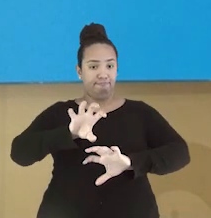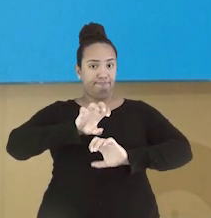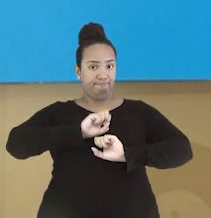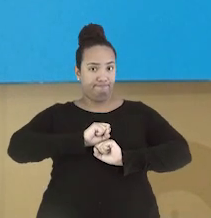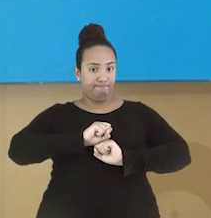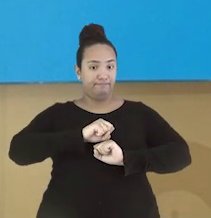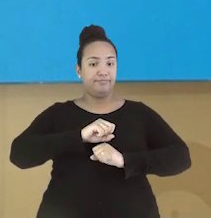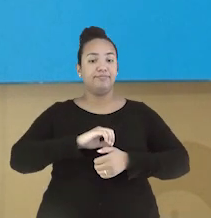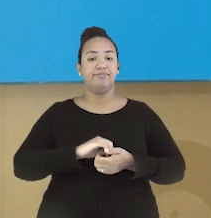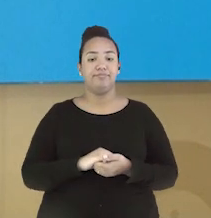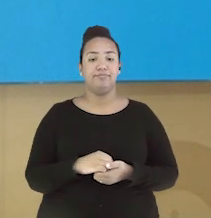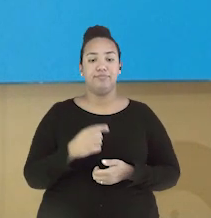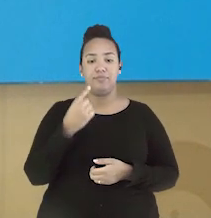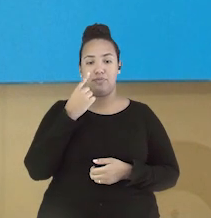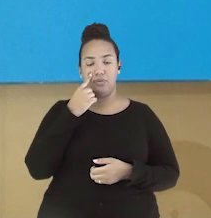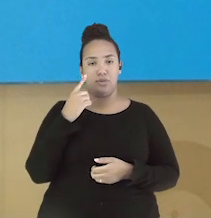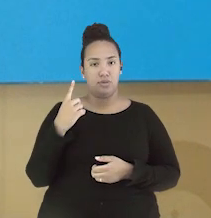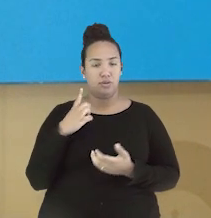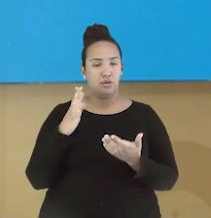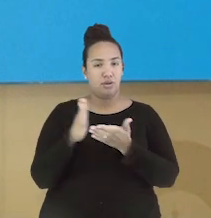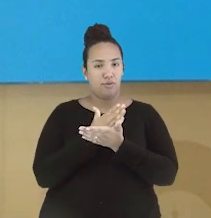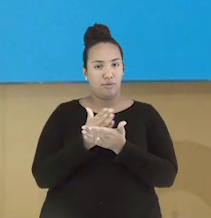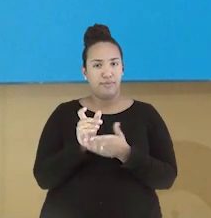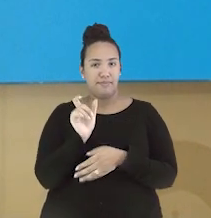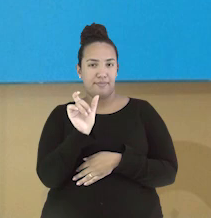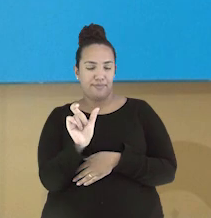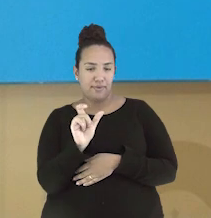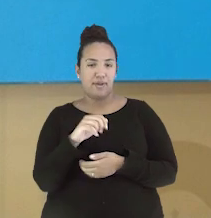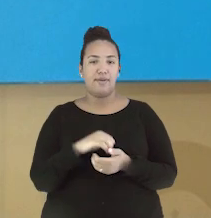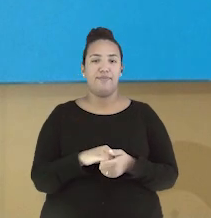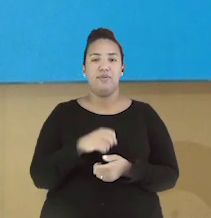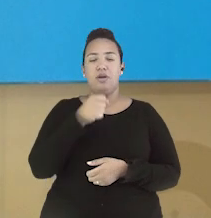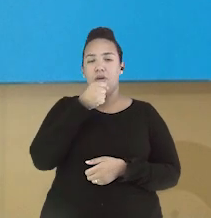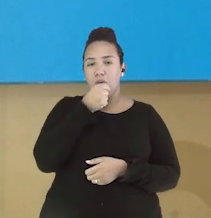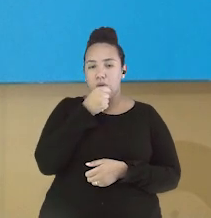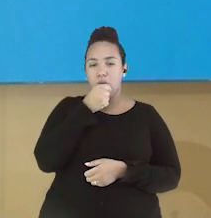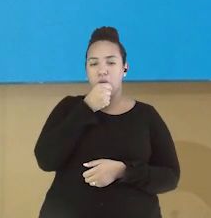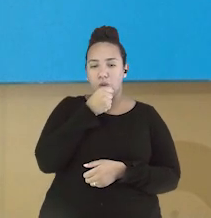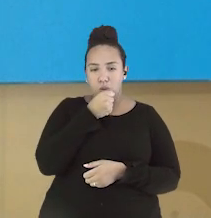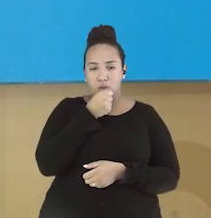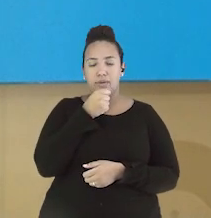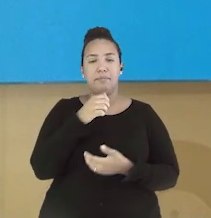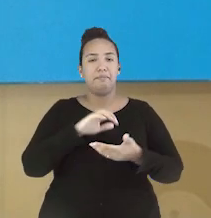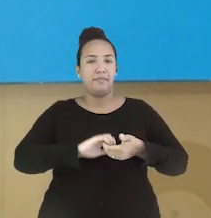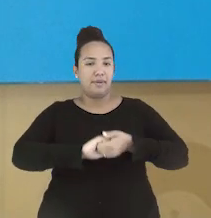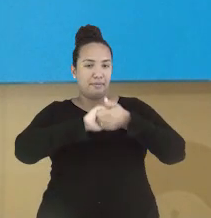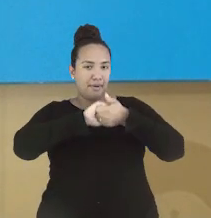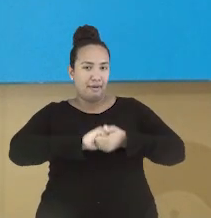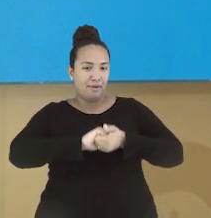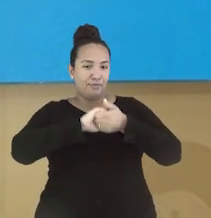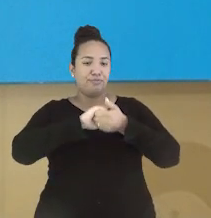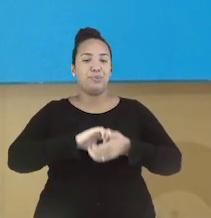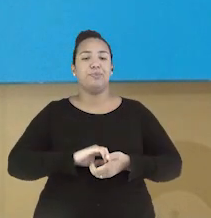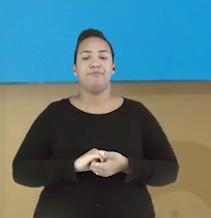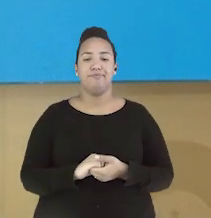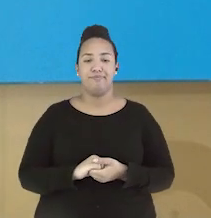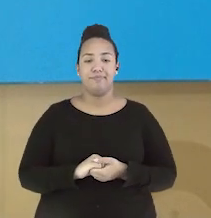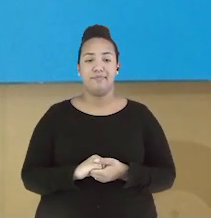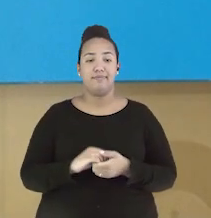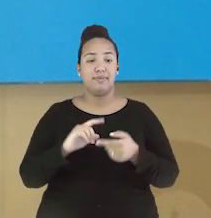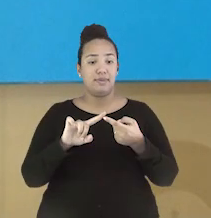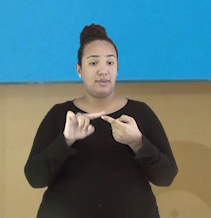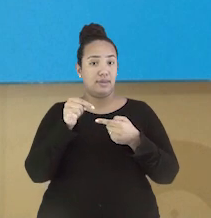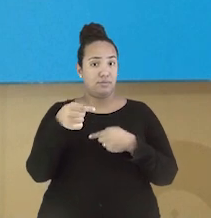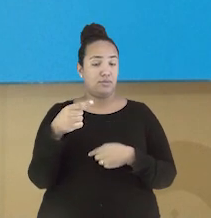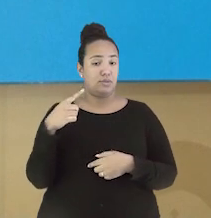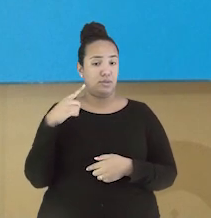transmitido. Logo abaixo, nós temos algumas palavras. Saliva, espirro, tosse e aperto de mão.